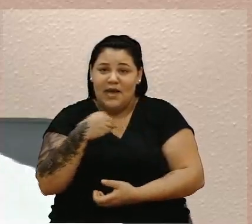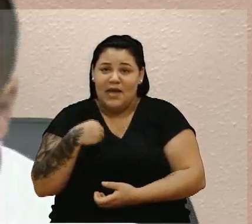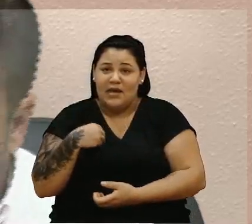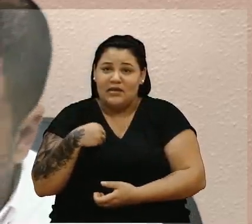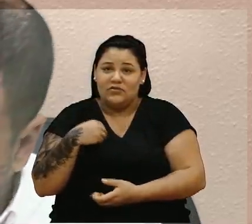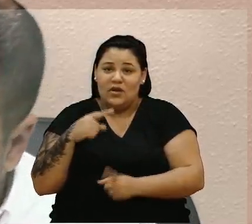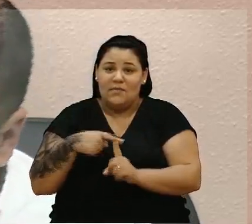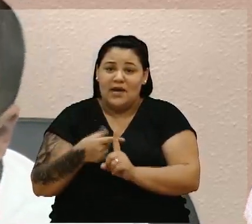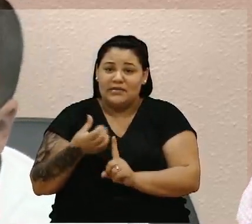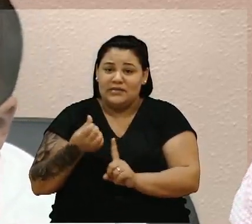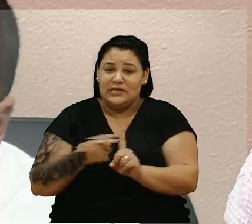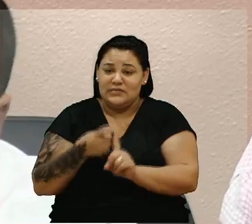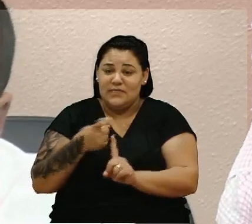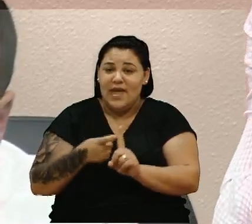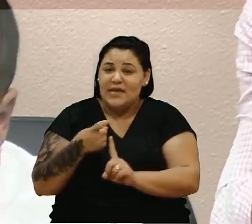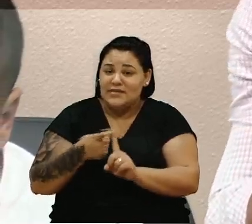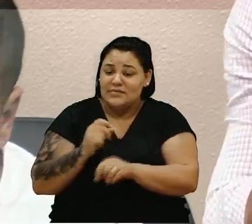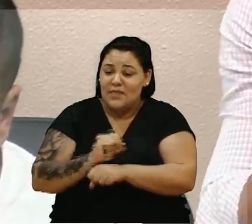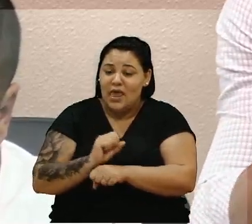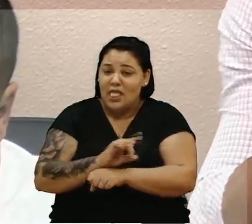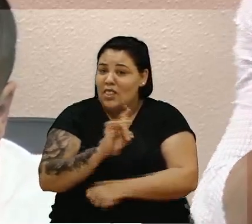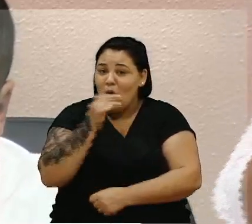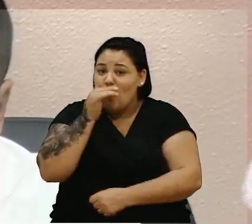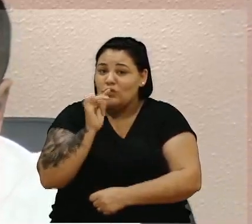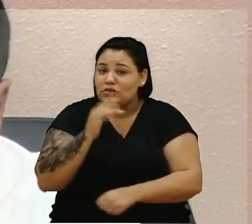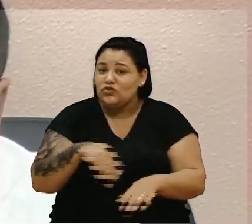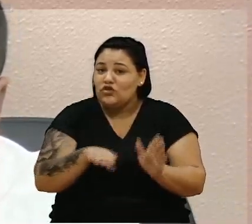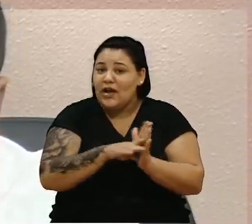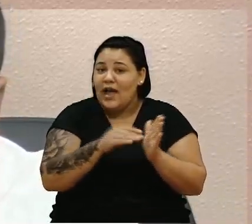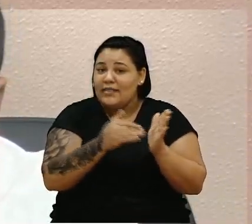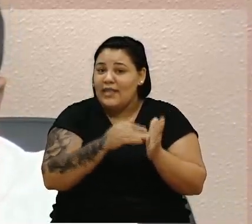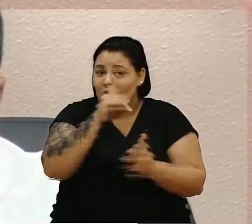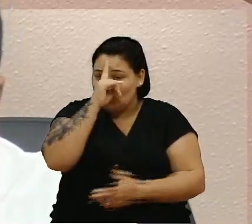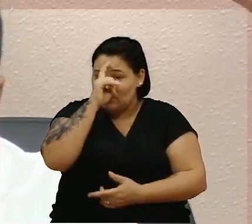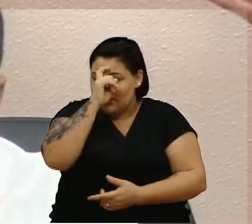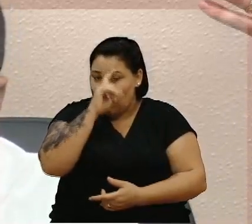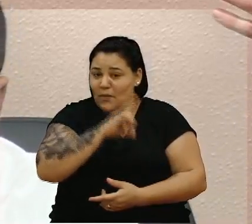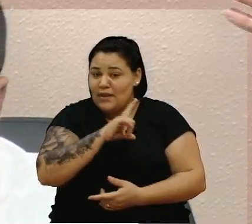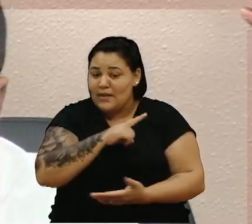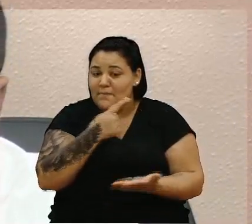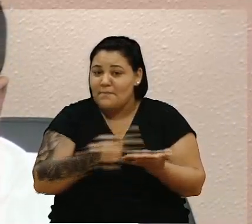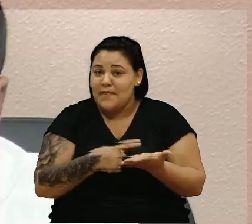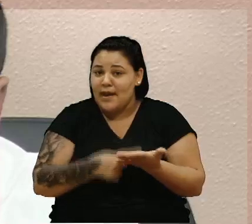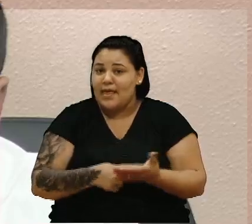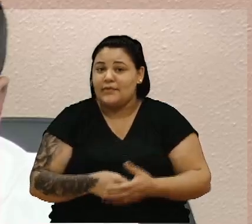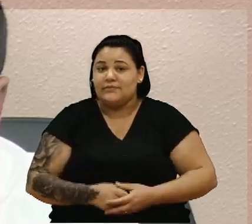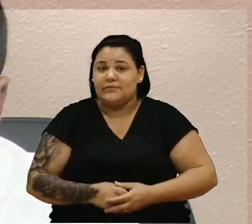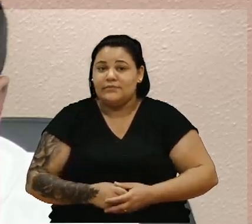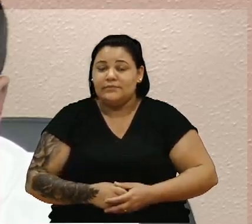não conseguiram chegar no hospital para ter a sua consulta marcada há mais de tempo.